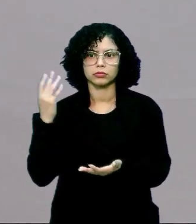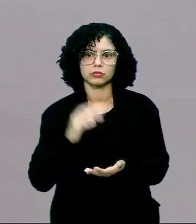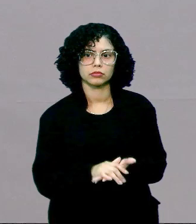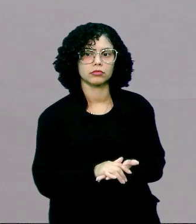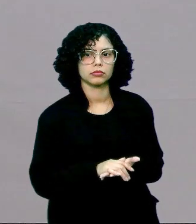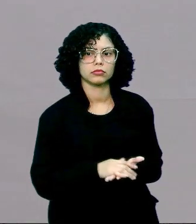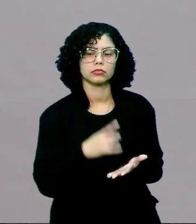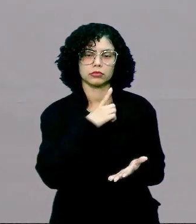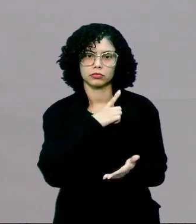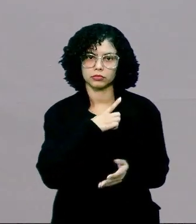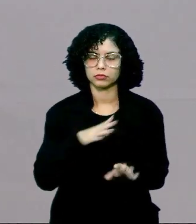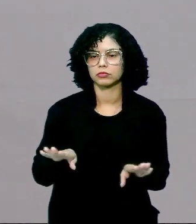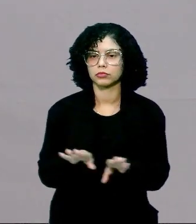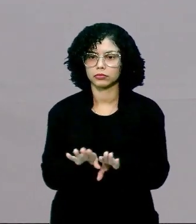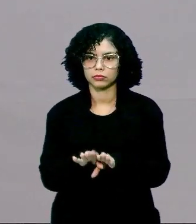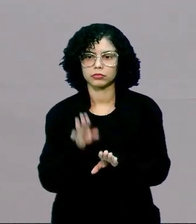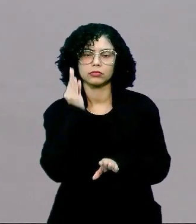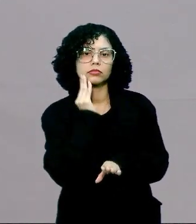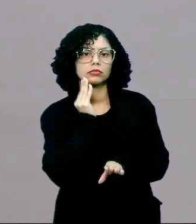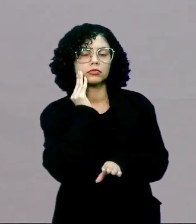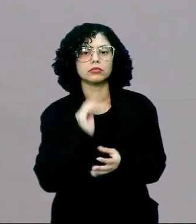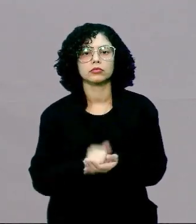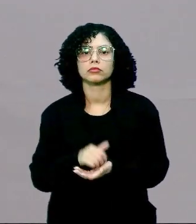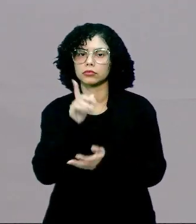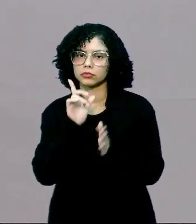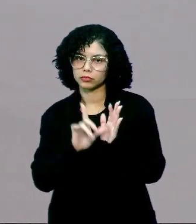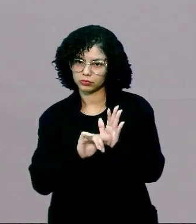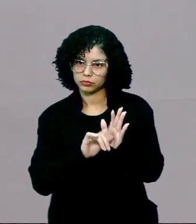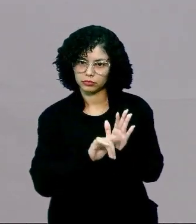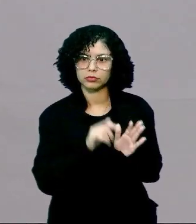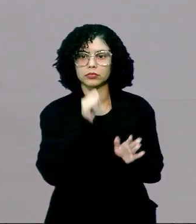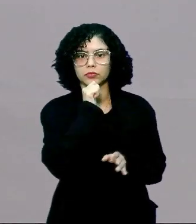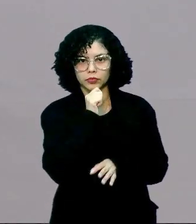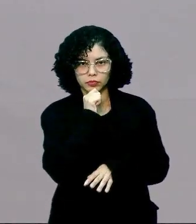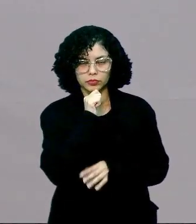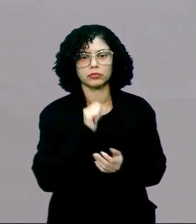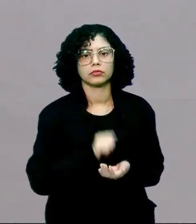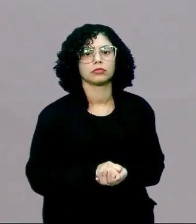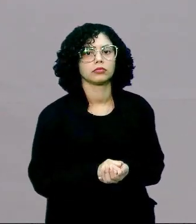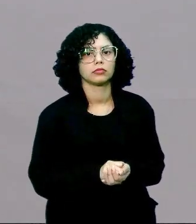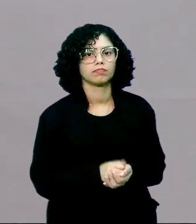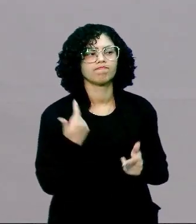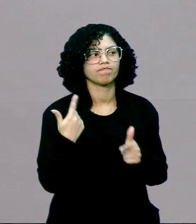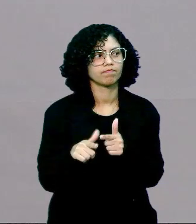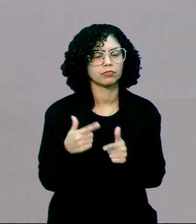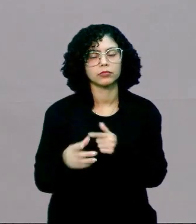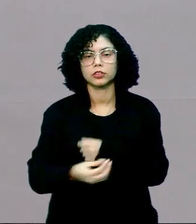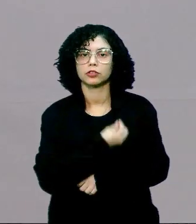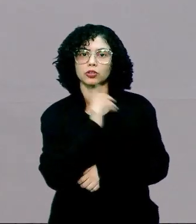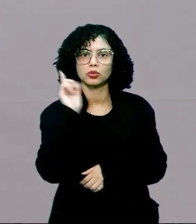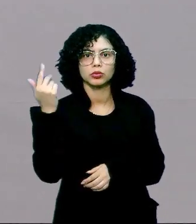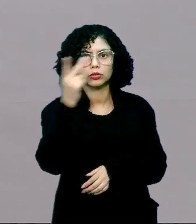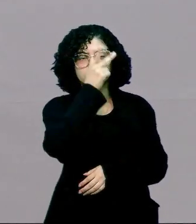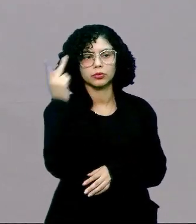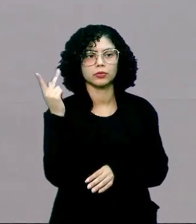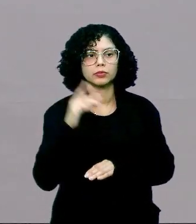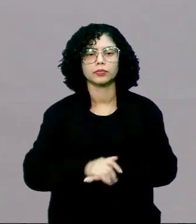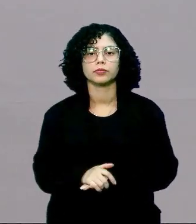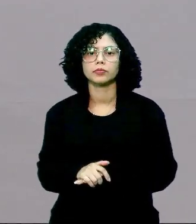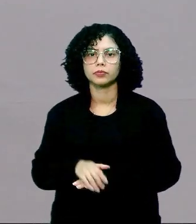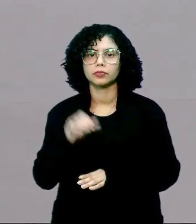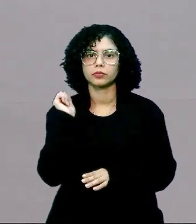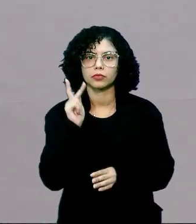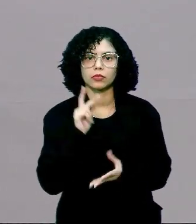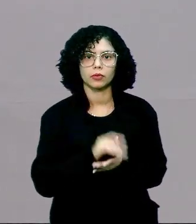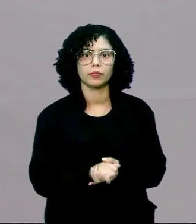essas atitudes elas têm atrasado, ou então, de uma certa forma, atrapalhado a vida de outras pessoas,